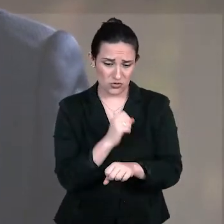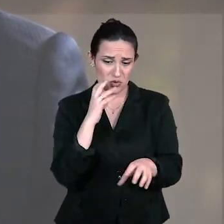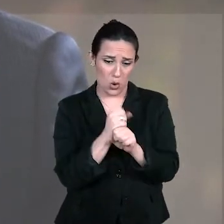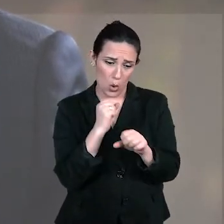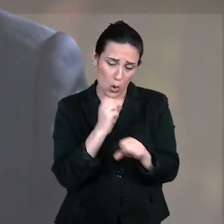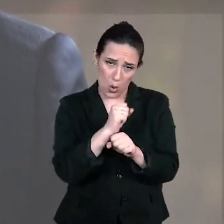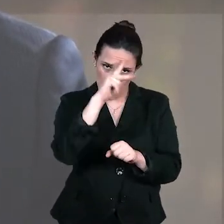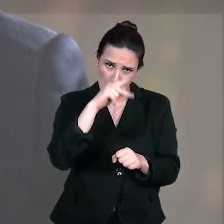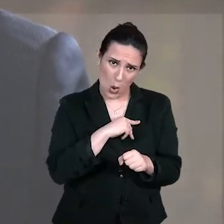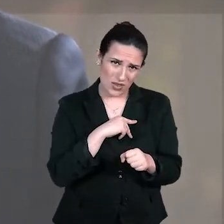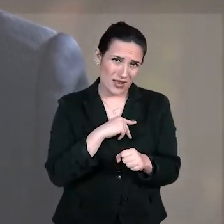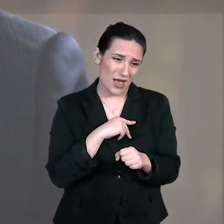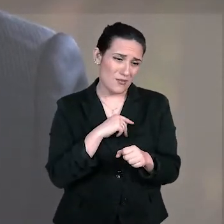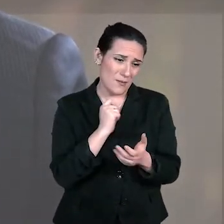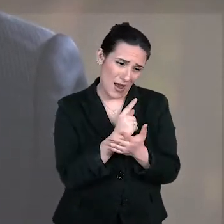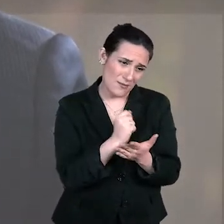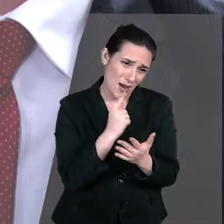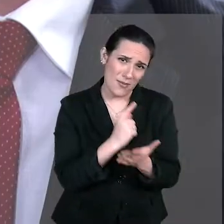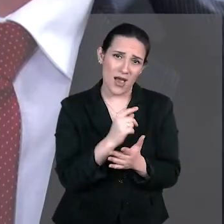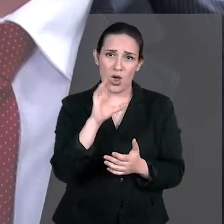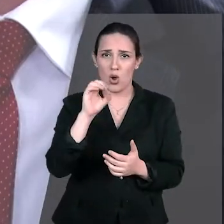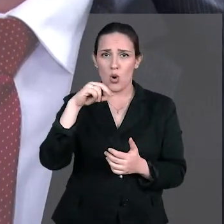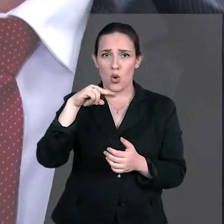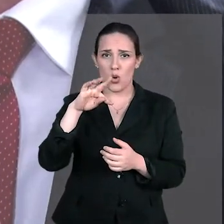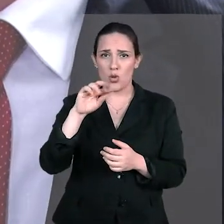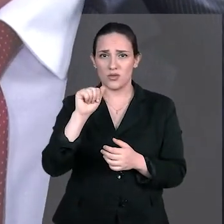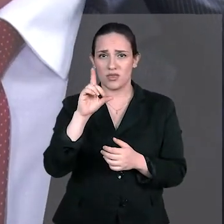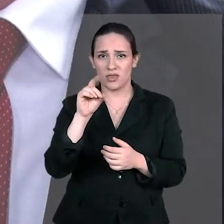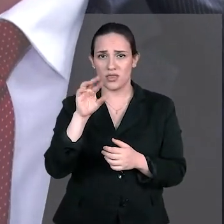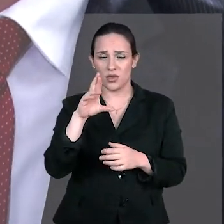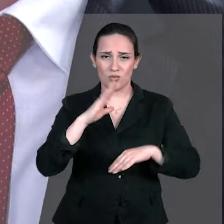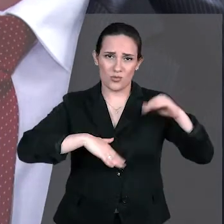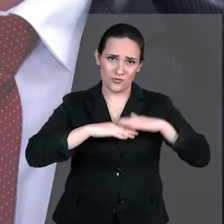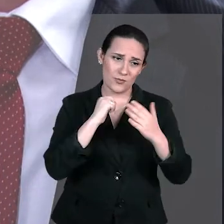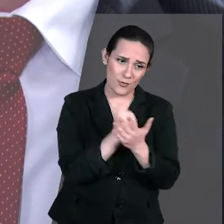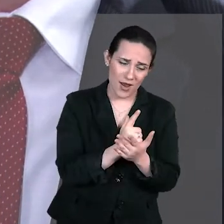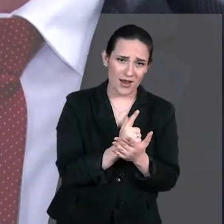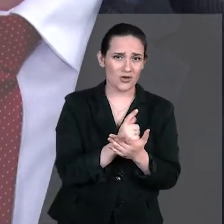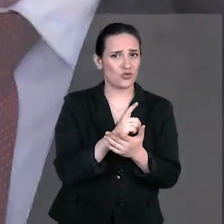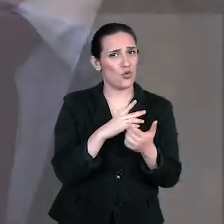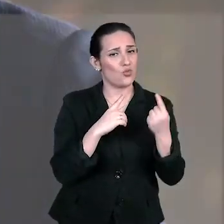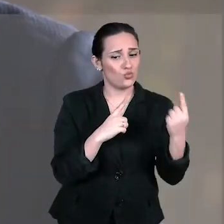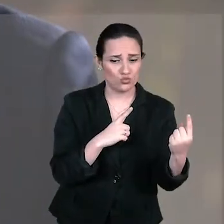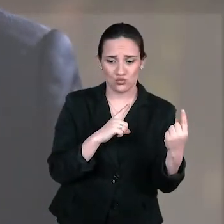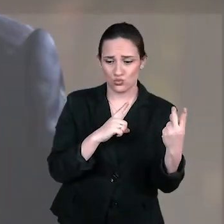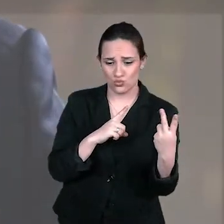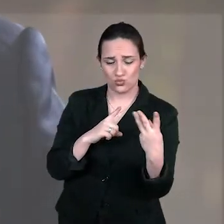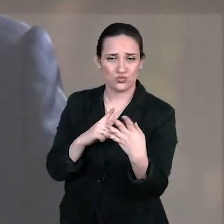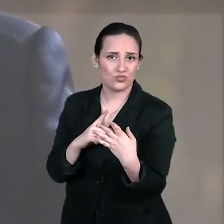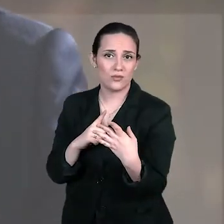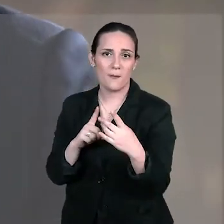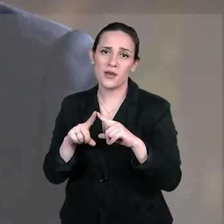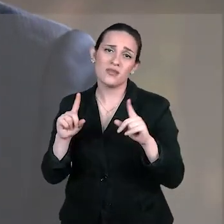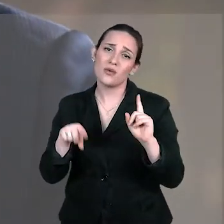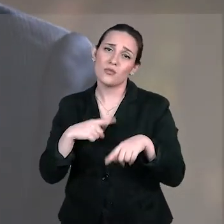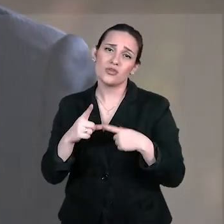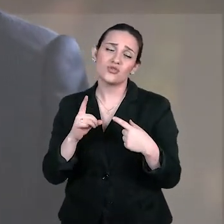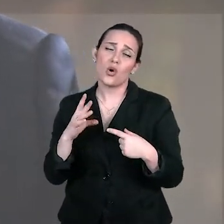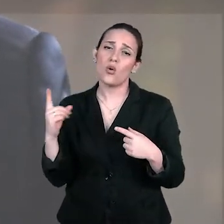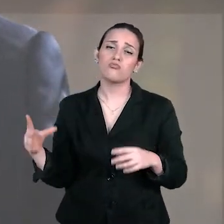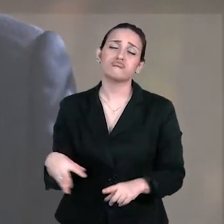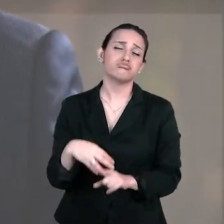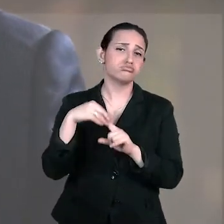em pessoal e em tempo com essa reforma tributária. Folha de pagamento, e recursos humanos. Isso, em tese, pode impactar o preço final, sim, e